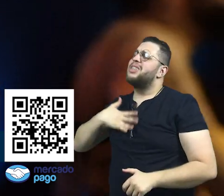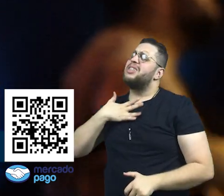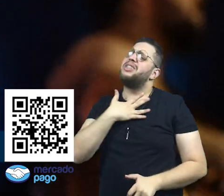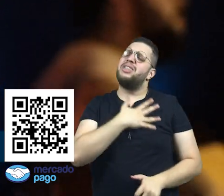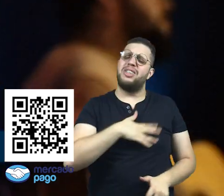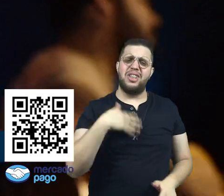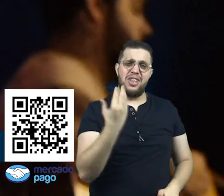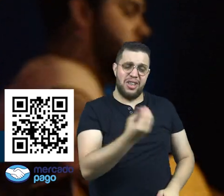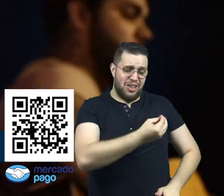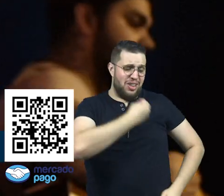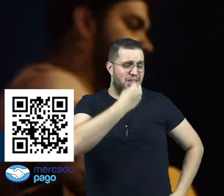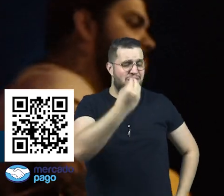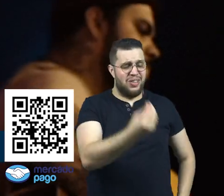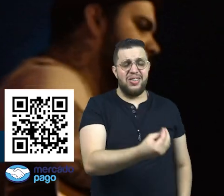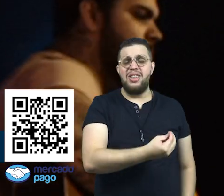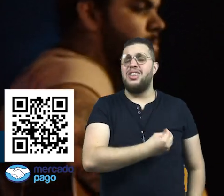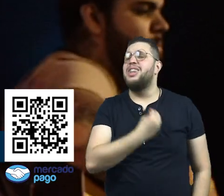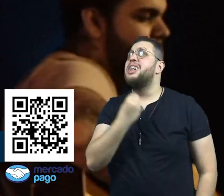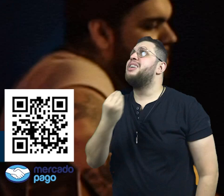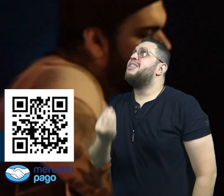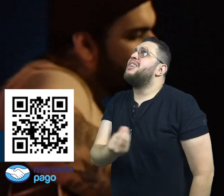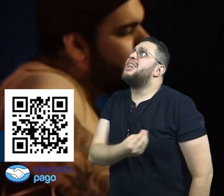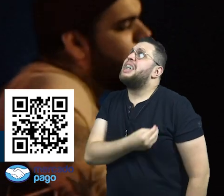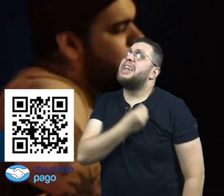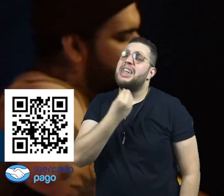Senhor, meu prazer é